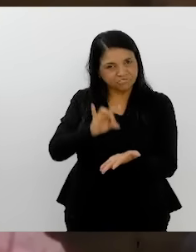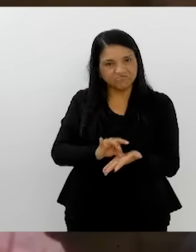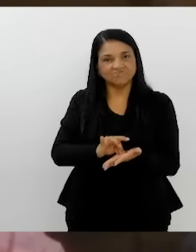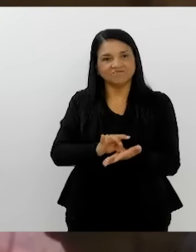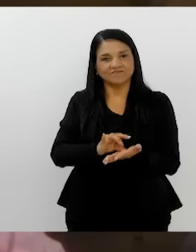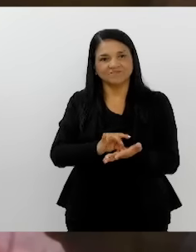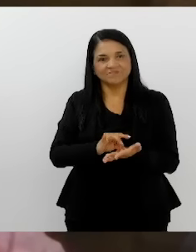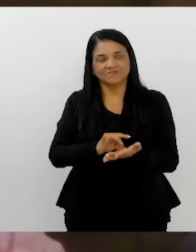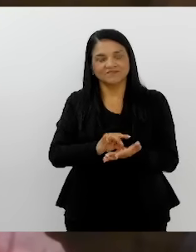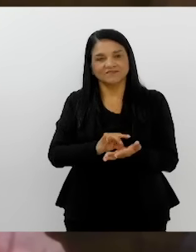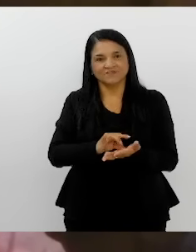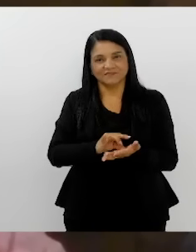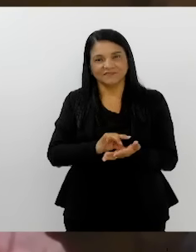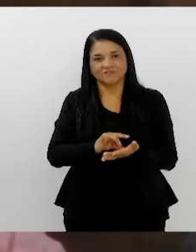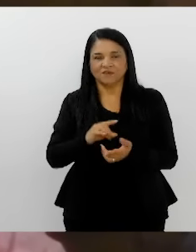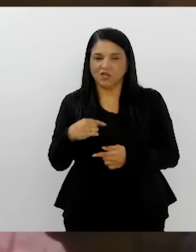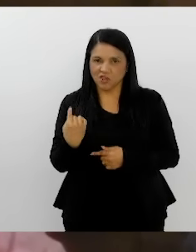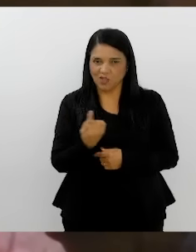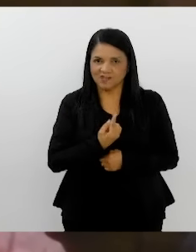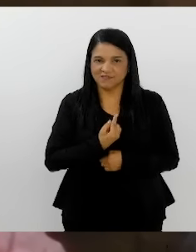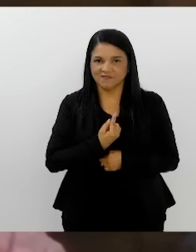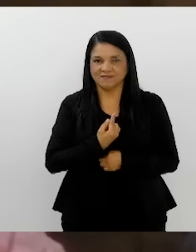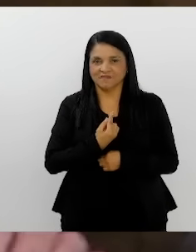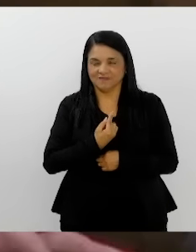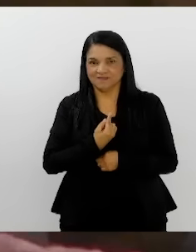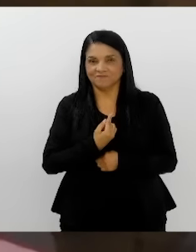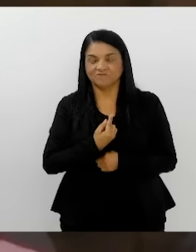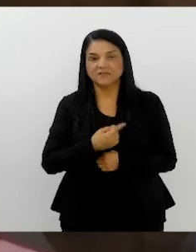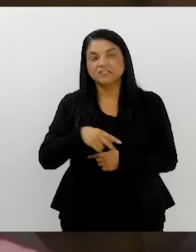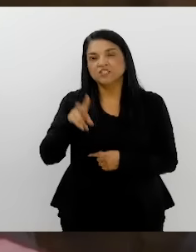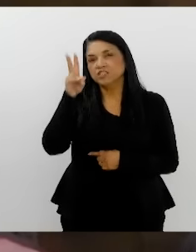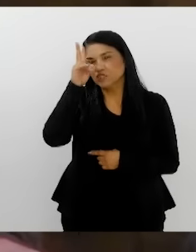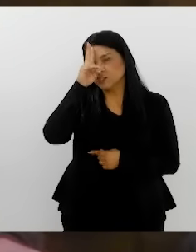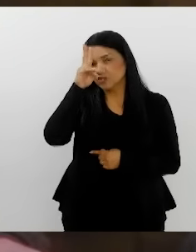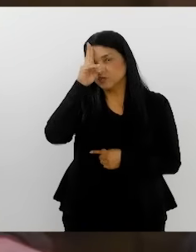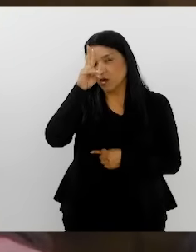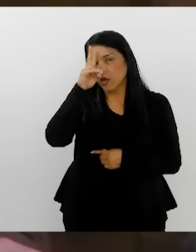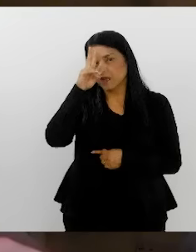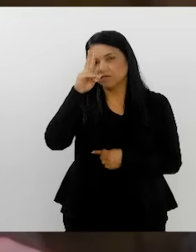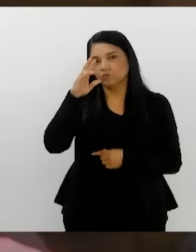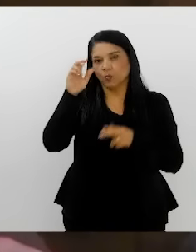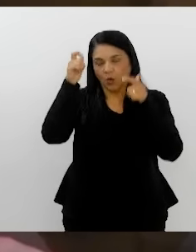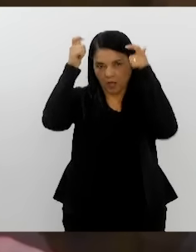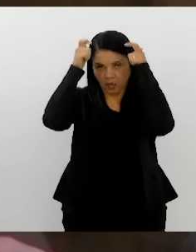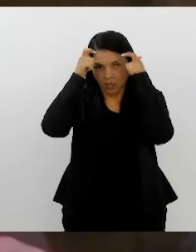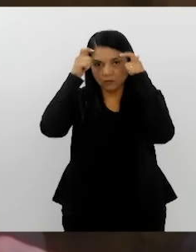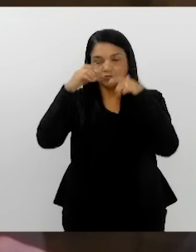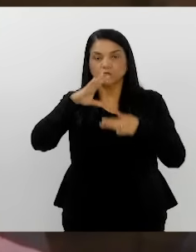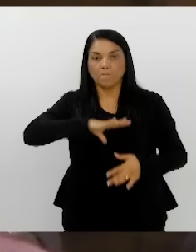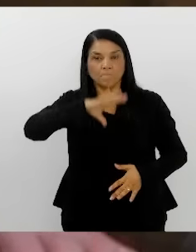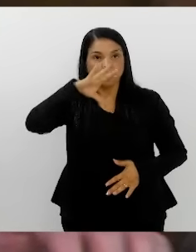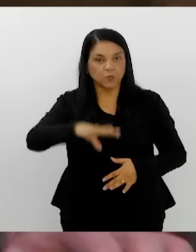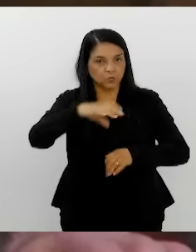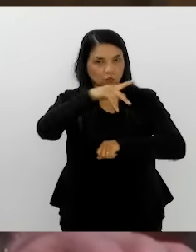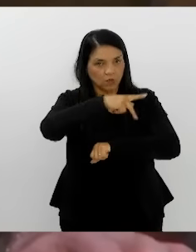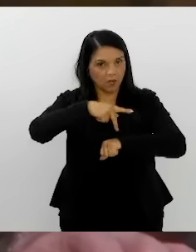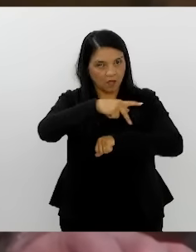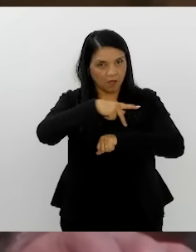um pai para nós. Na história do Reino de Portugal, em determinado momento,